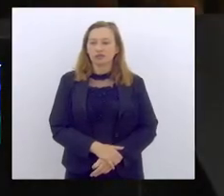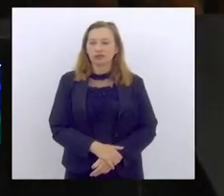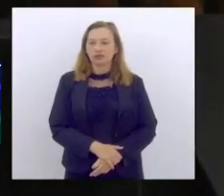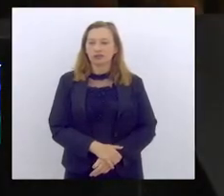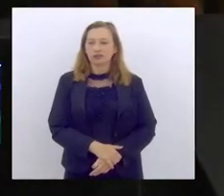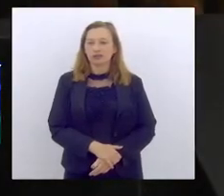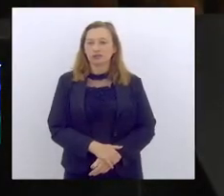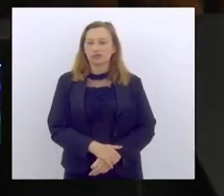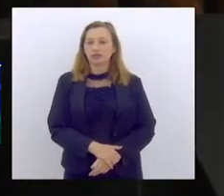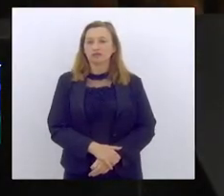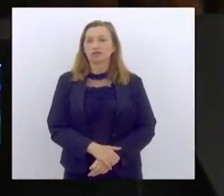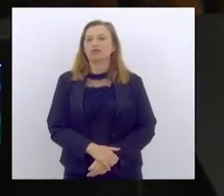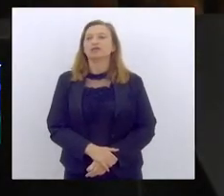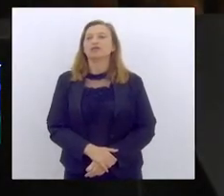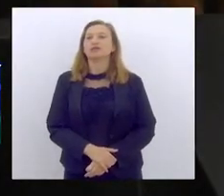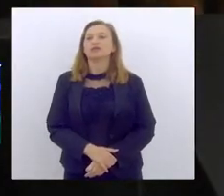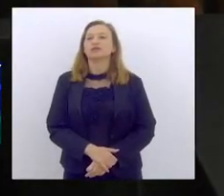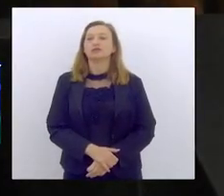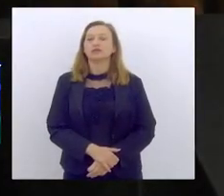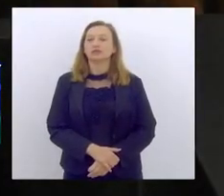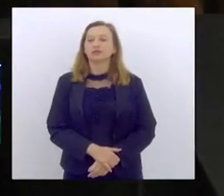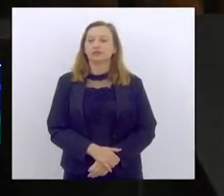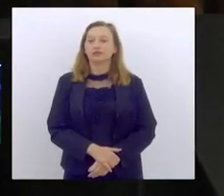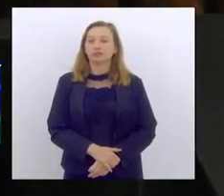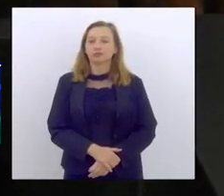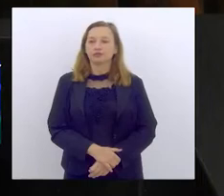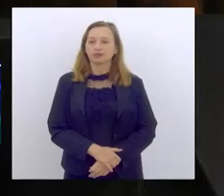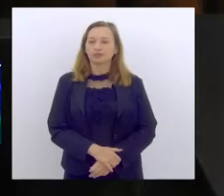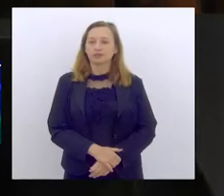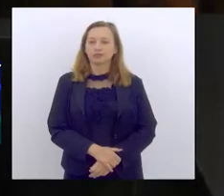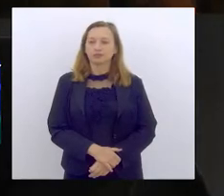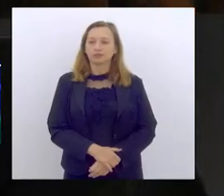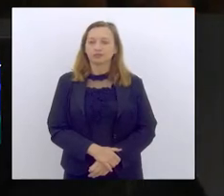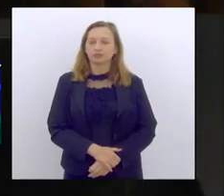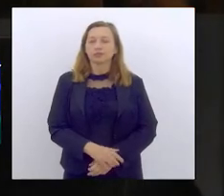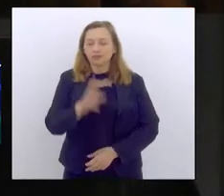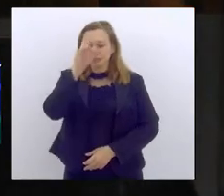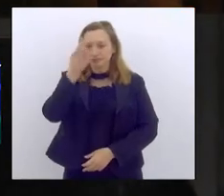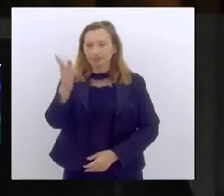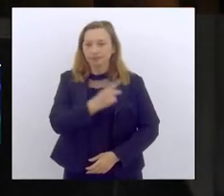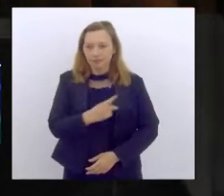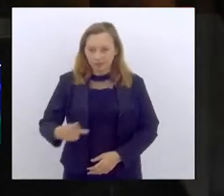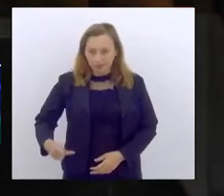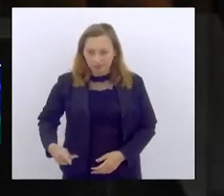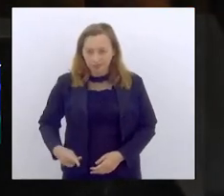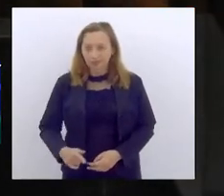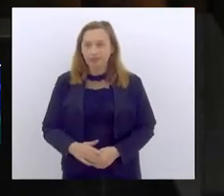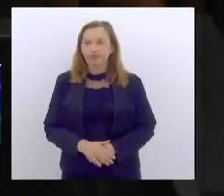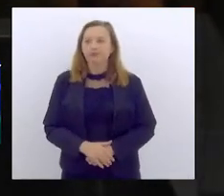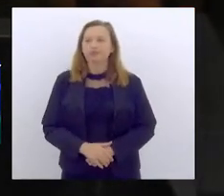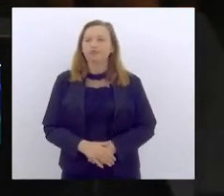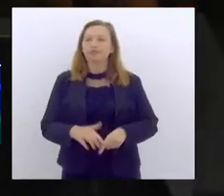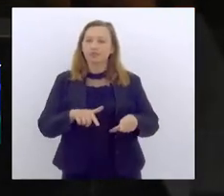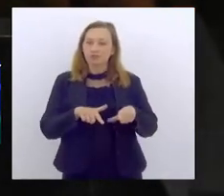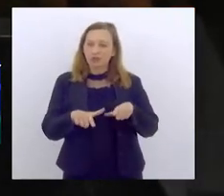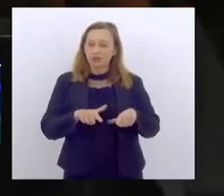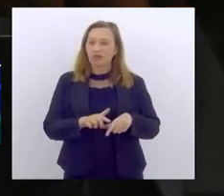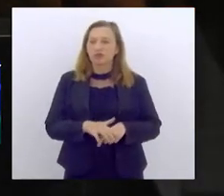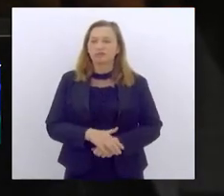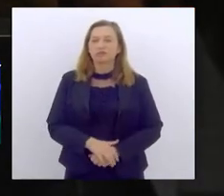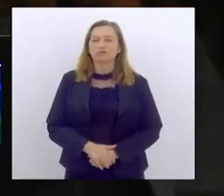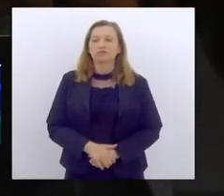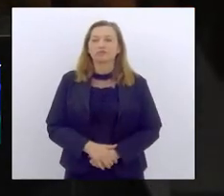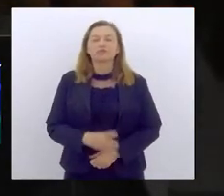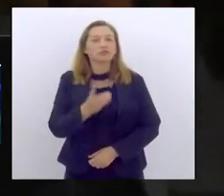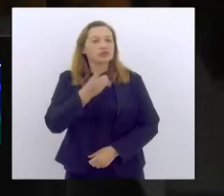E aí em aberto ama xô presidente em exercício